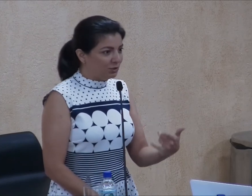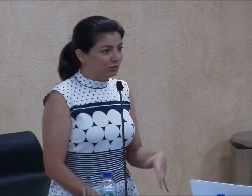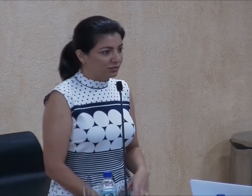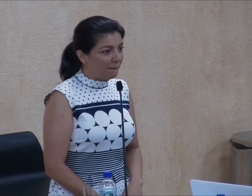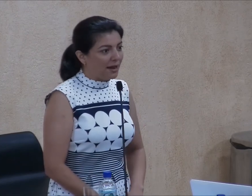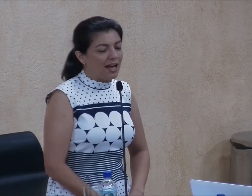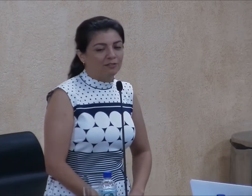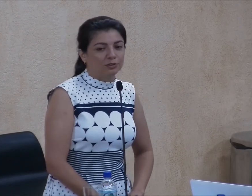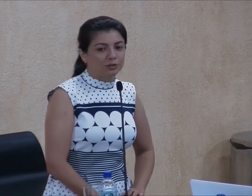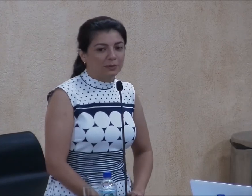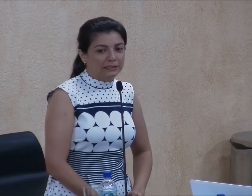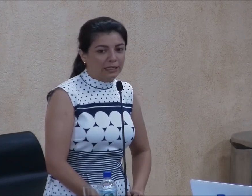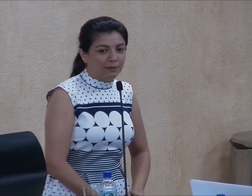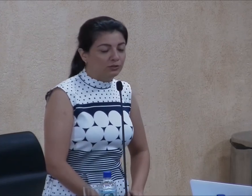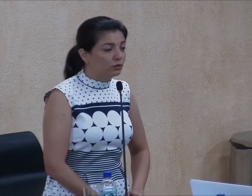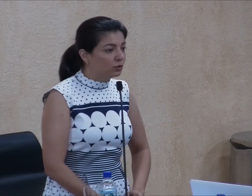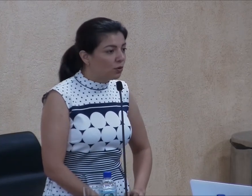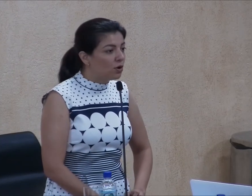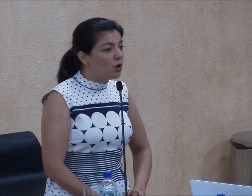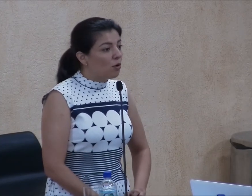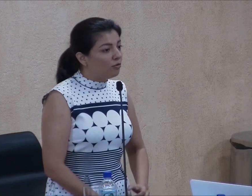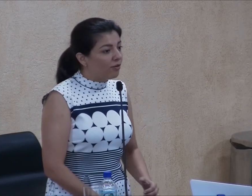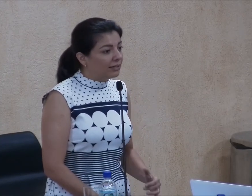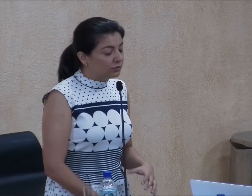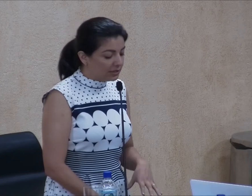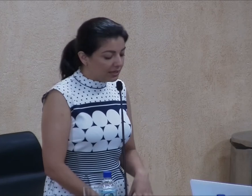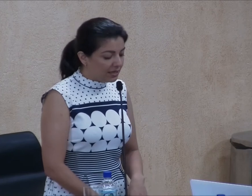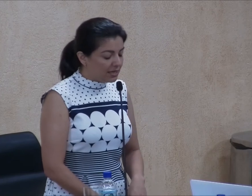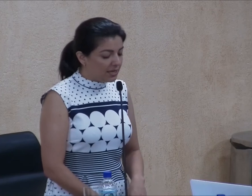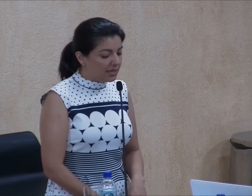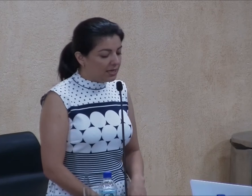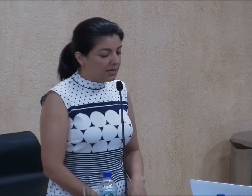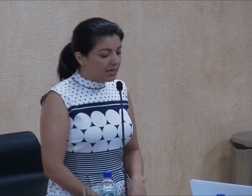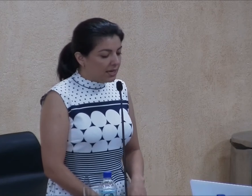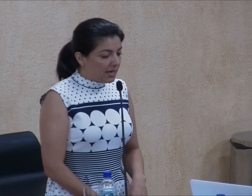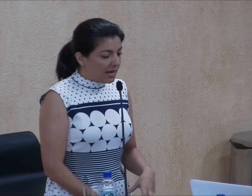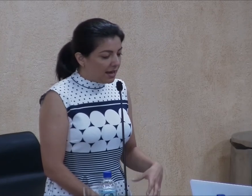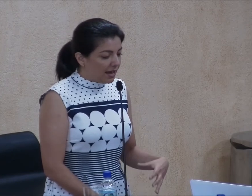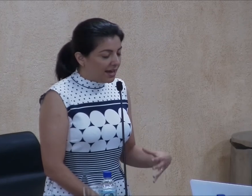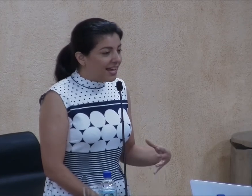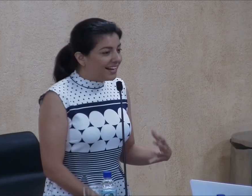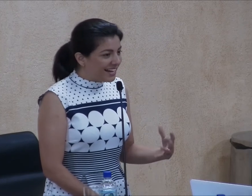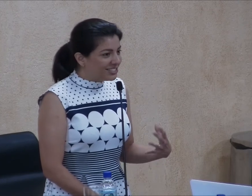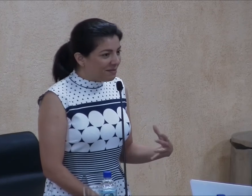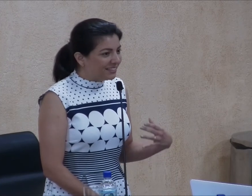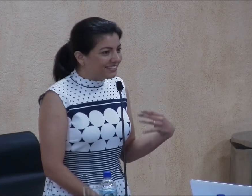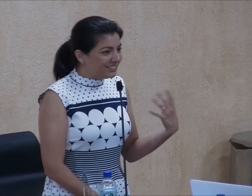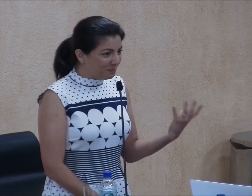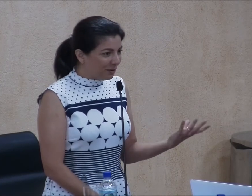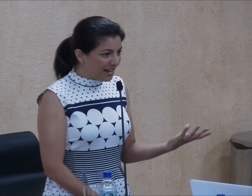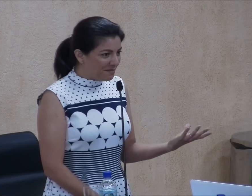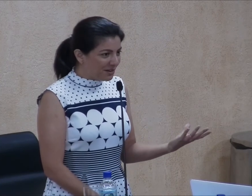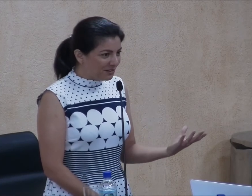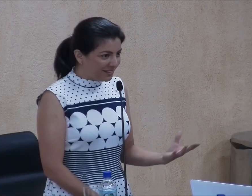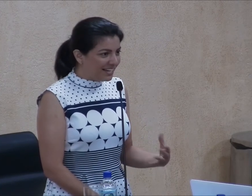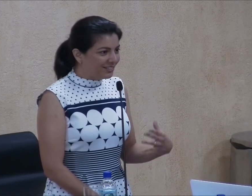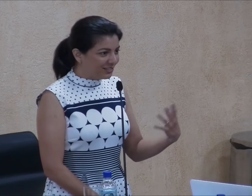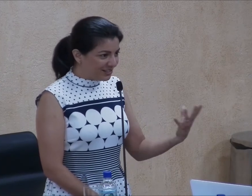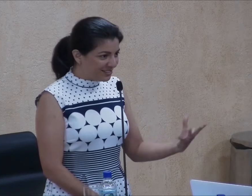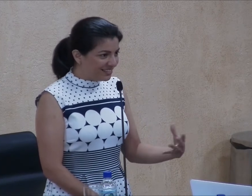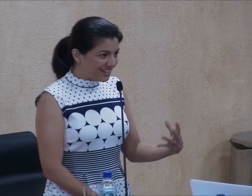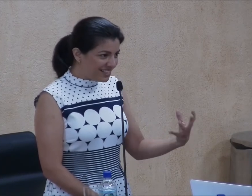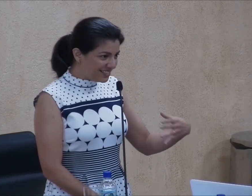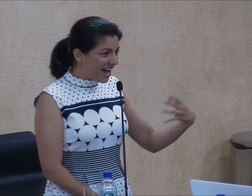10 minutos da palavra, o Dr. Marcelo mencionou o fato de que ele era já bastante polêmico